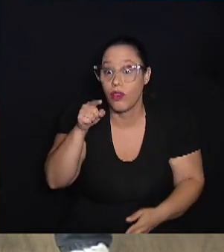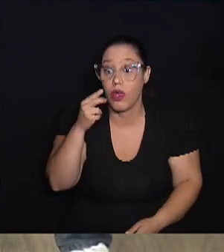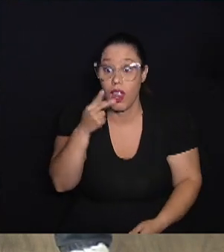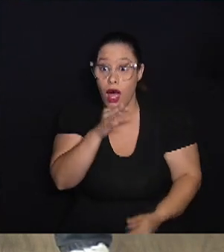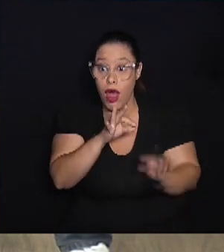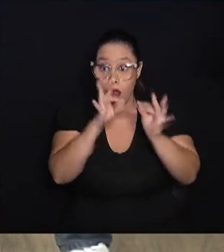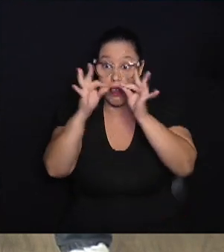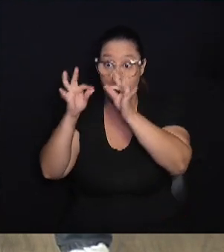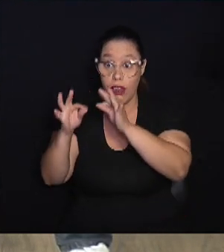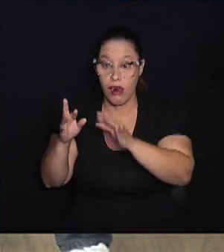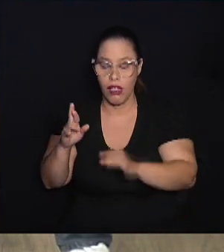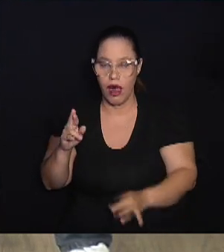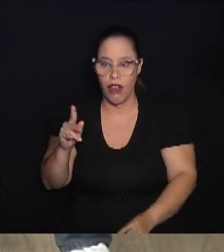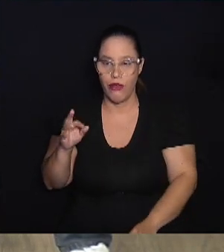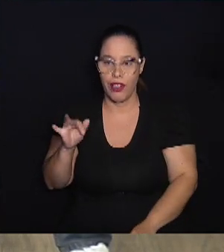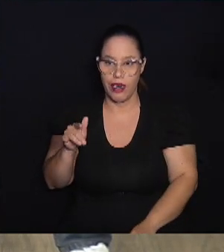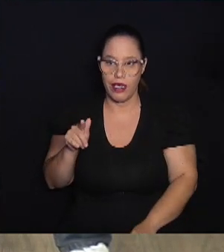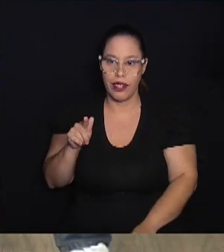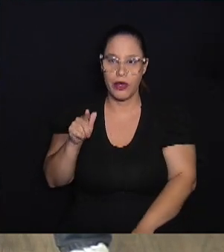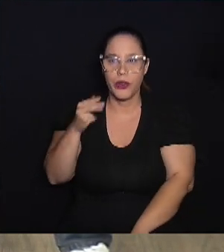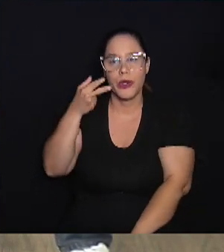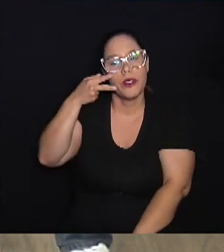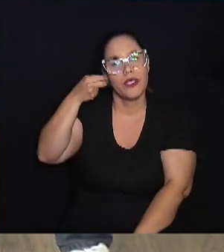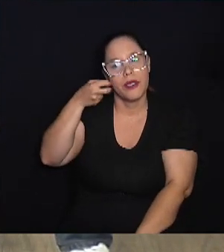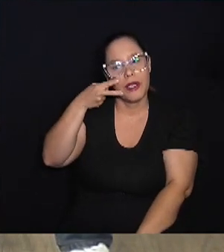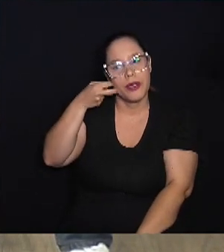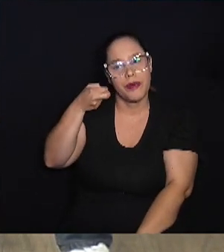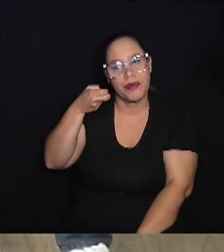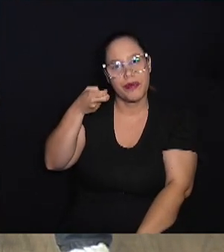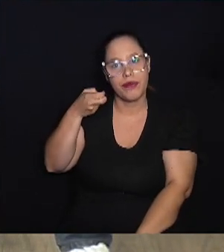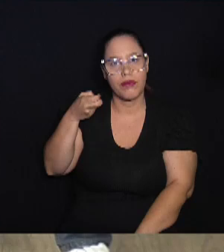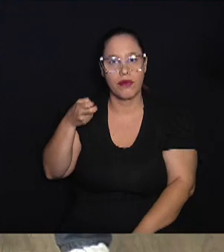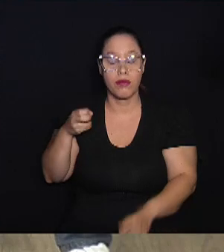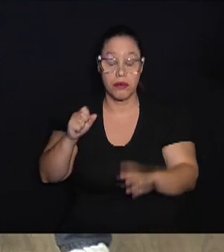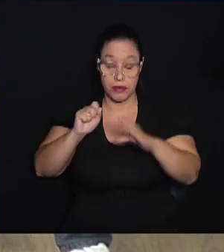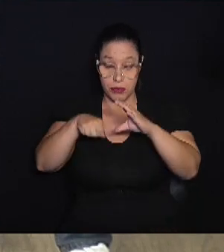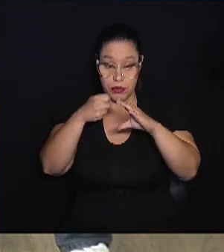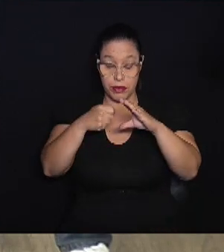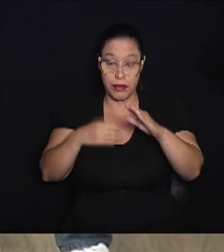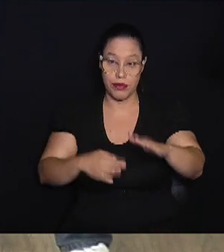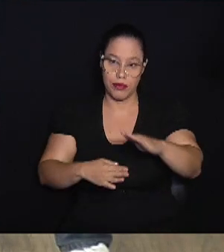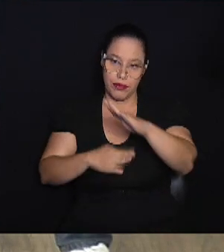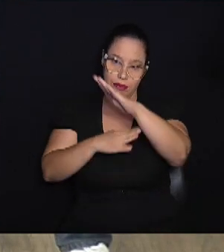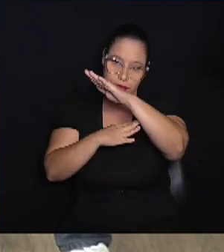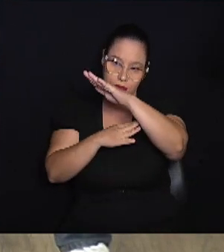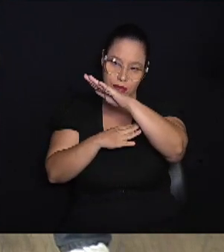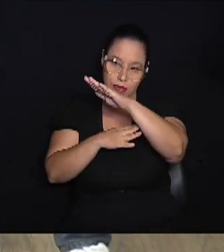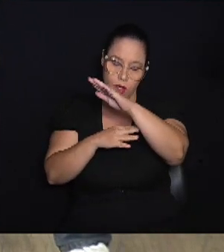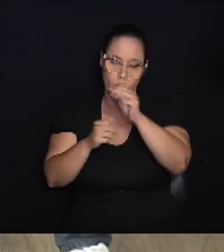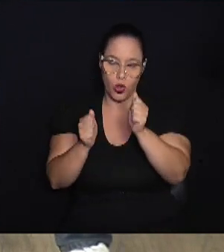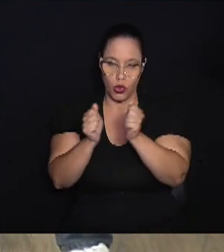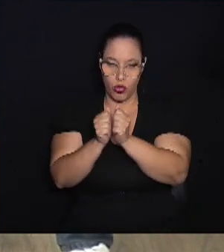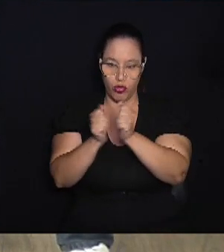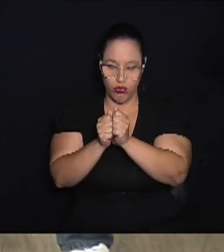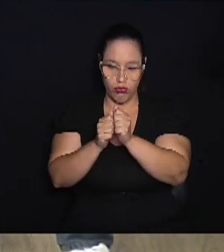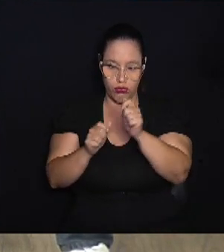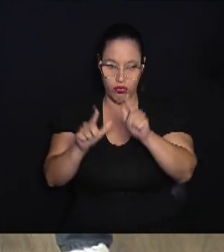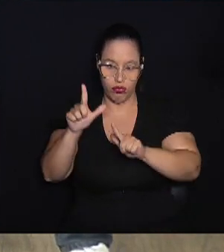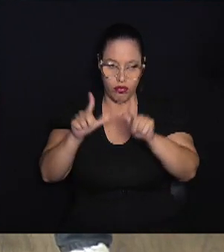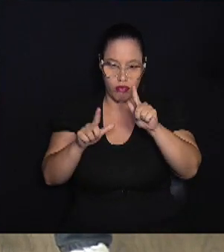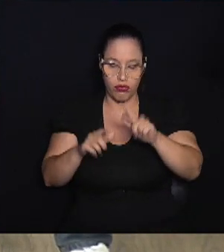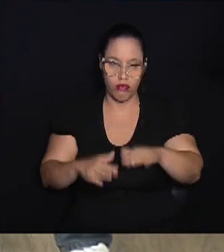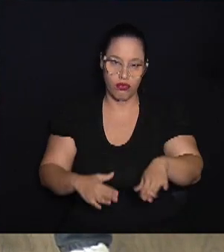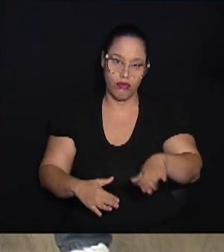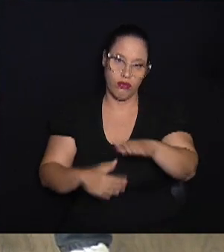acompanhando. Rafael Turati já está aqui nos nossos estúdios, porque tem Estúdio Câmara coladinho com o Jornal Câmara Notícia. E hoje vai